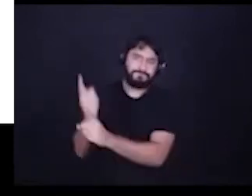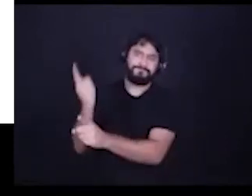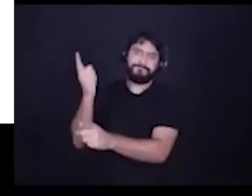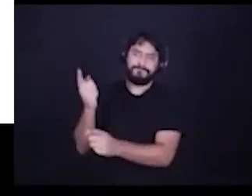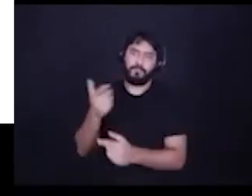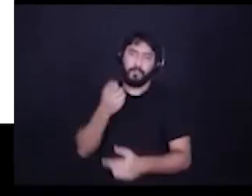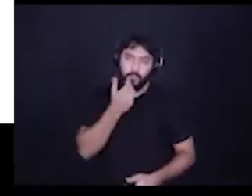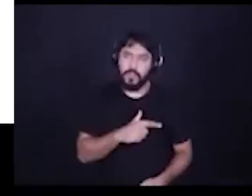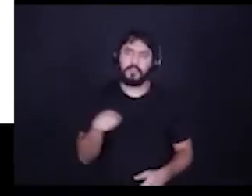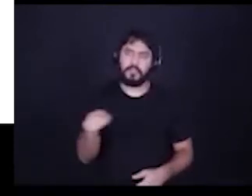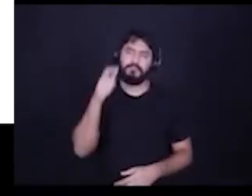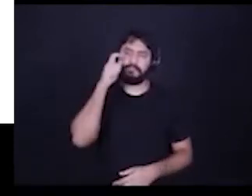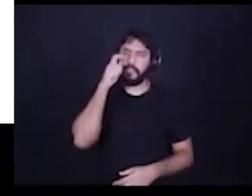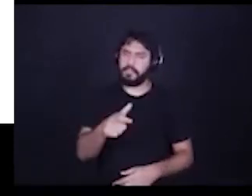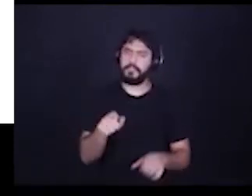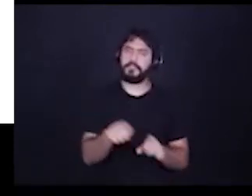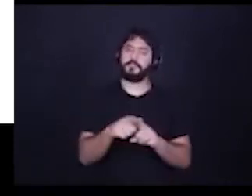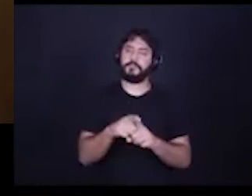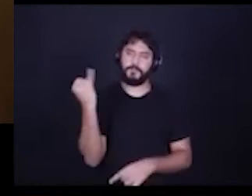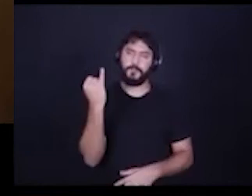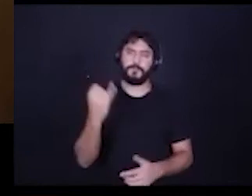ideia também muito, muito importante, assim.